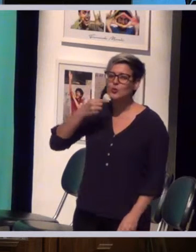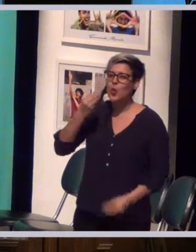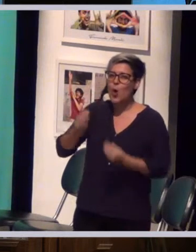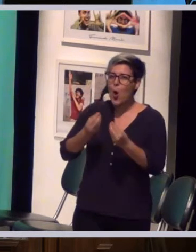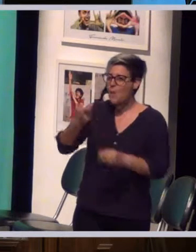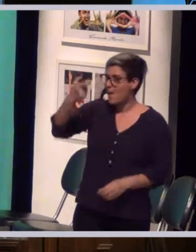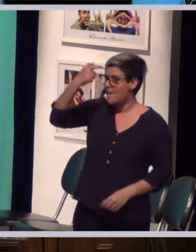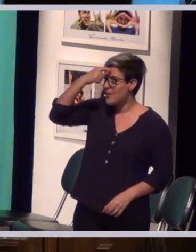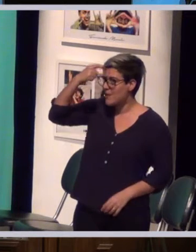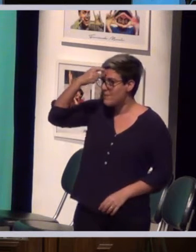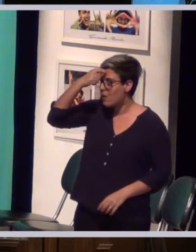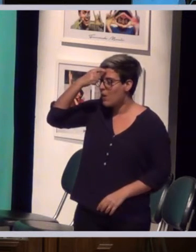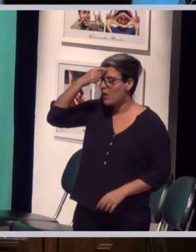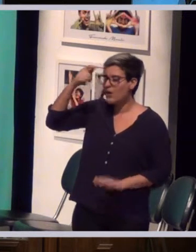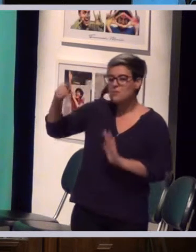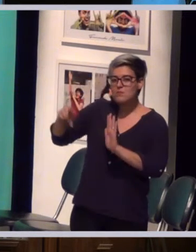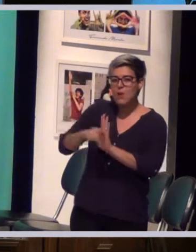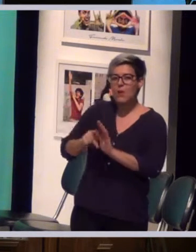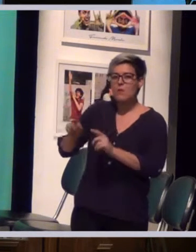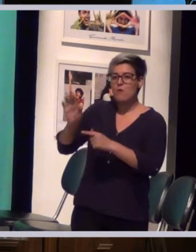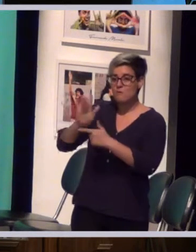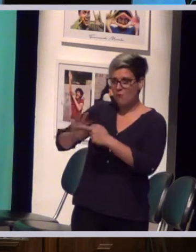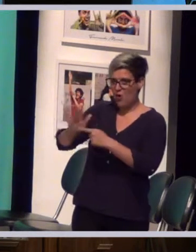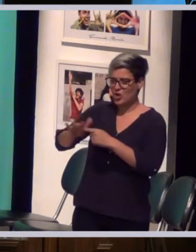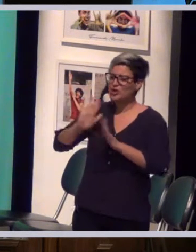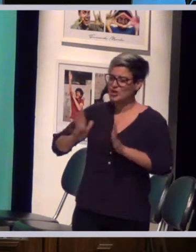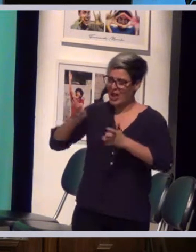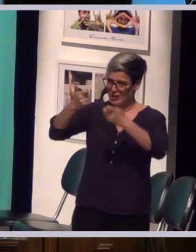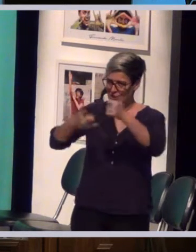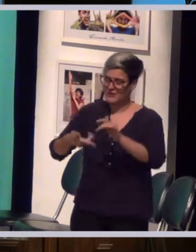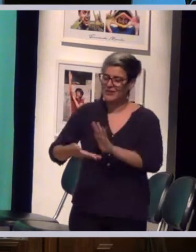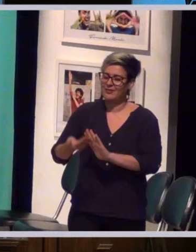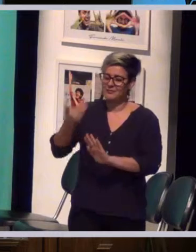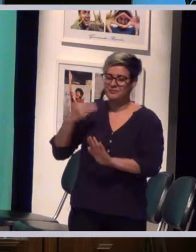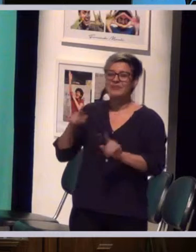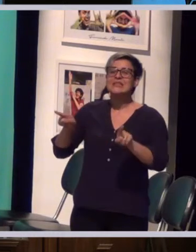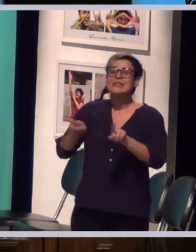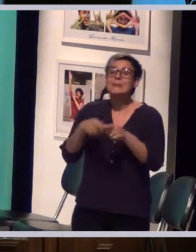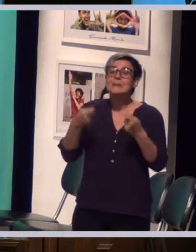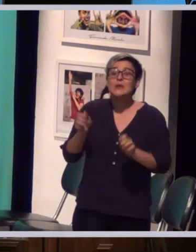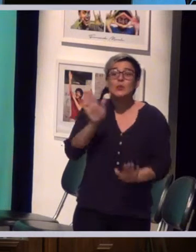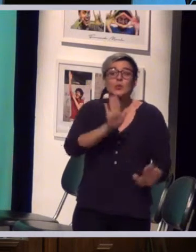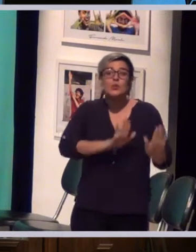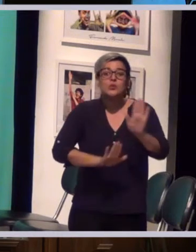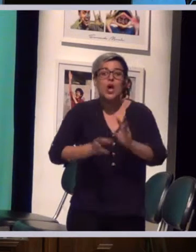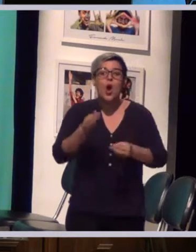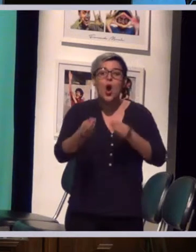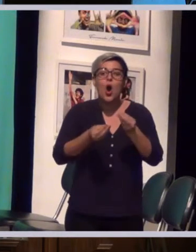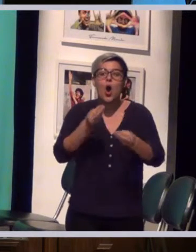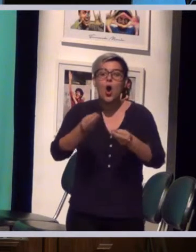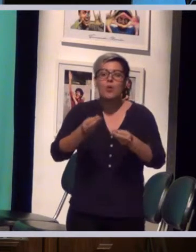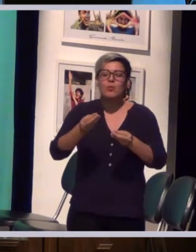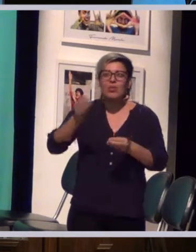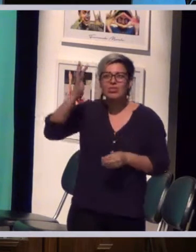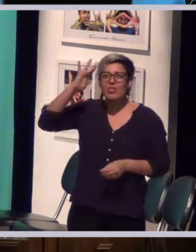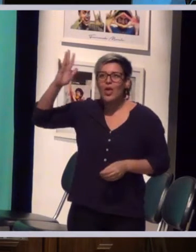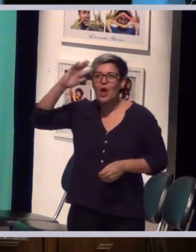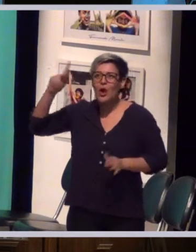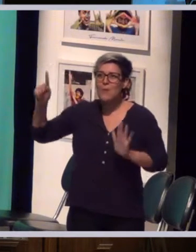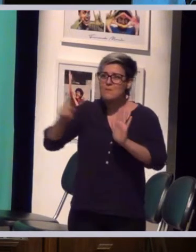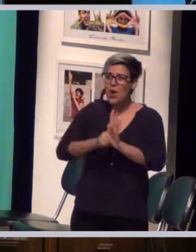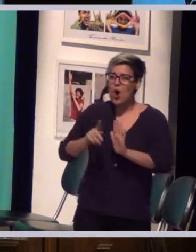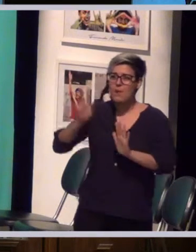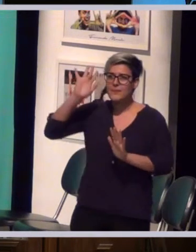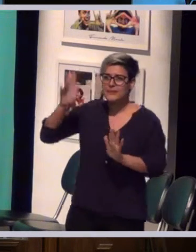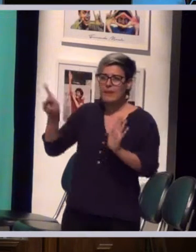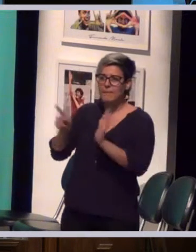trabalho fonológica, né, como eu falei, já expliquei bastante, e os cuidados que nós temos que ter ao importar os modelos teóricos pensados para ouvintes.